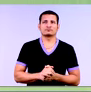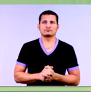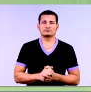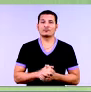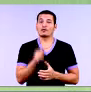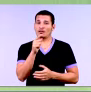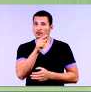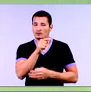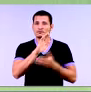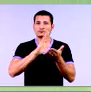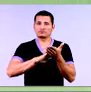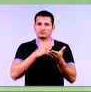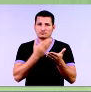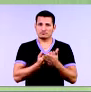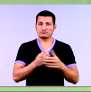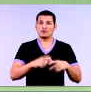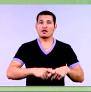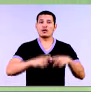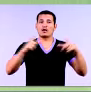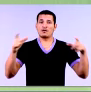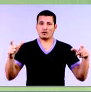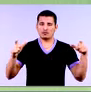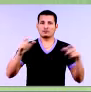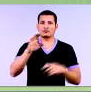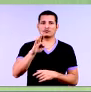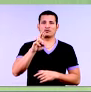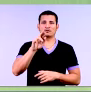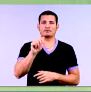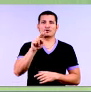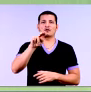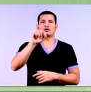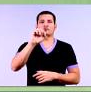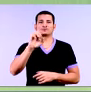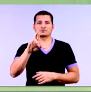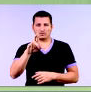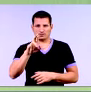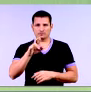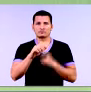ela é interpretada pela grande maioria dos browsers, dos servidores de aplicativo,